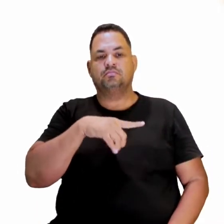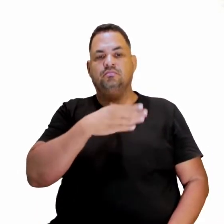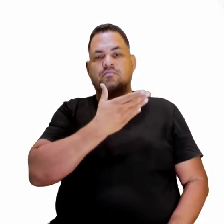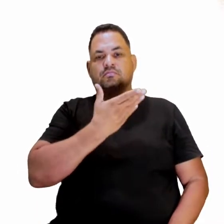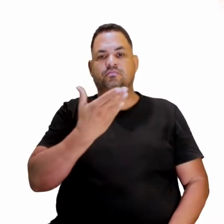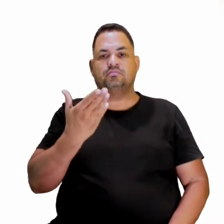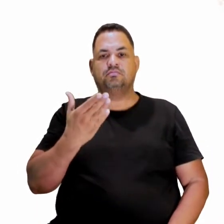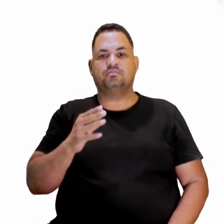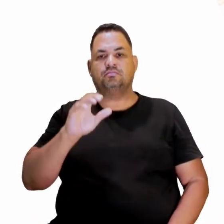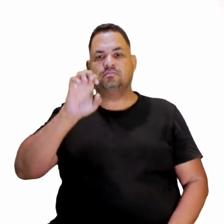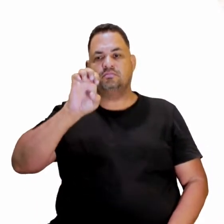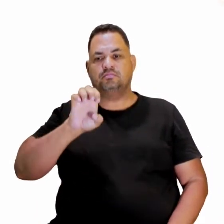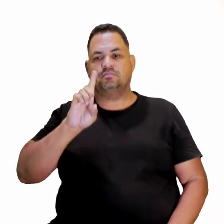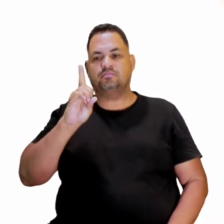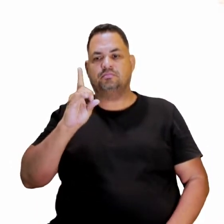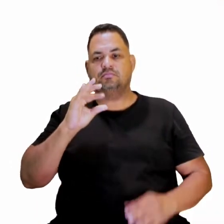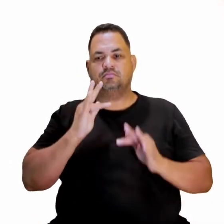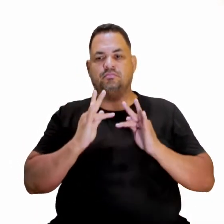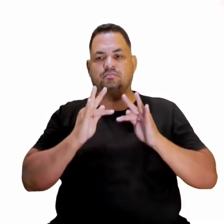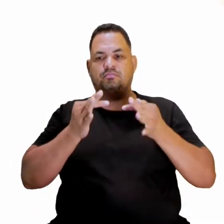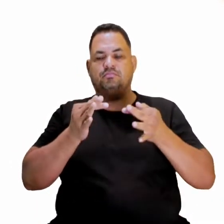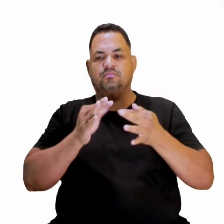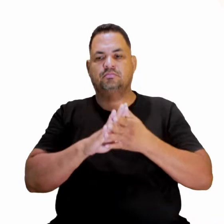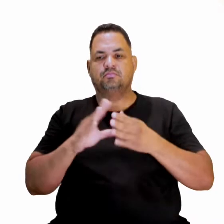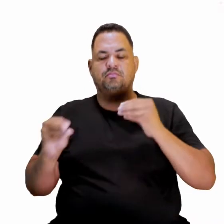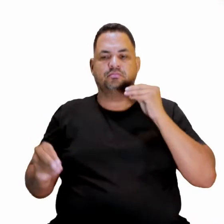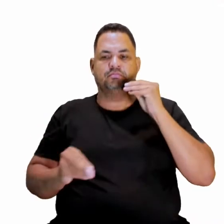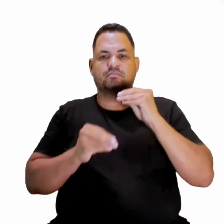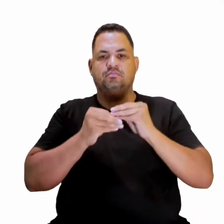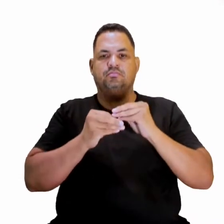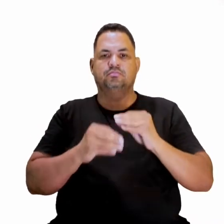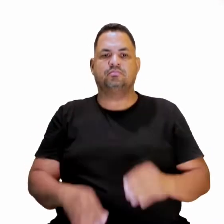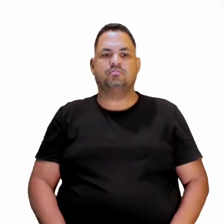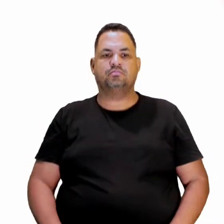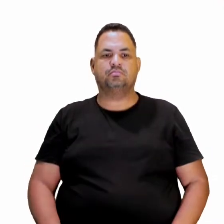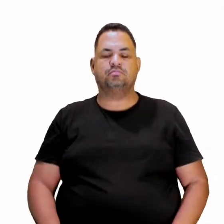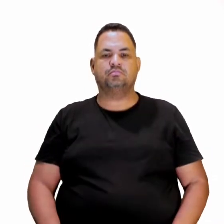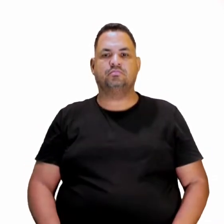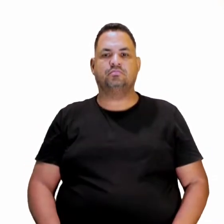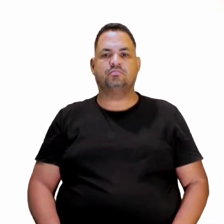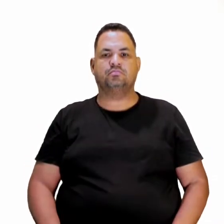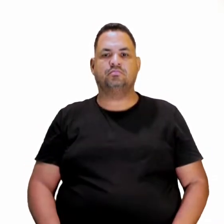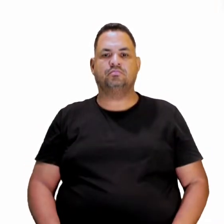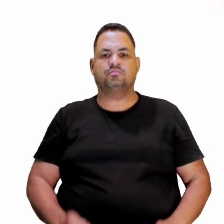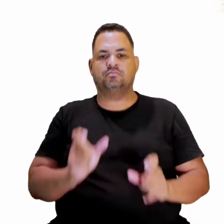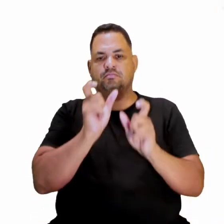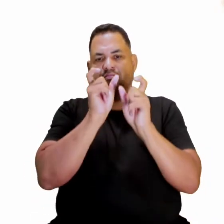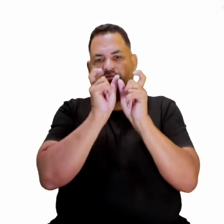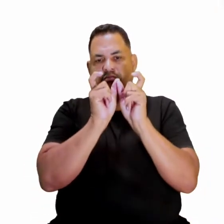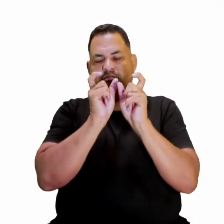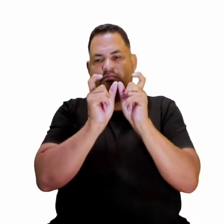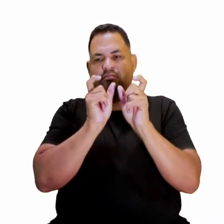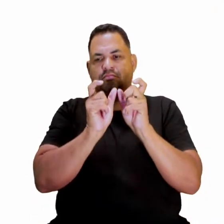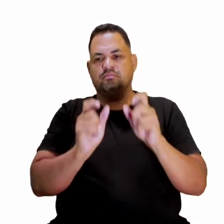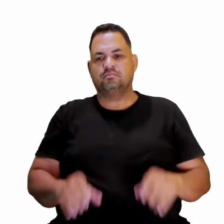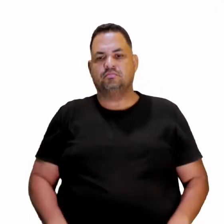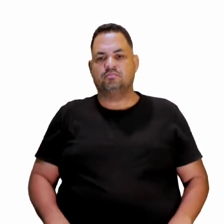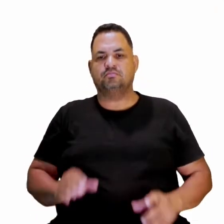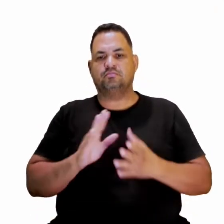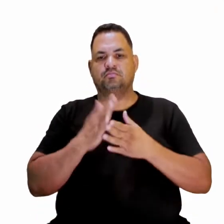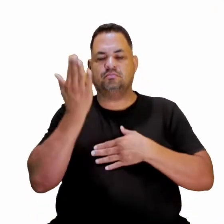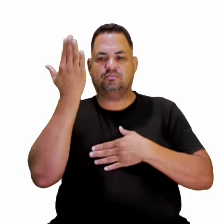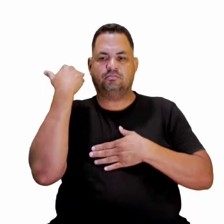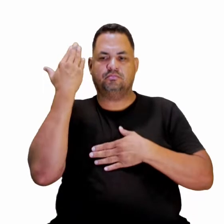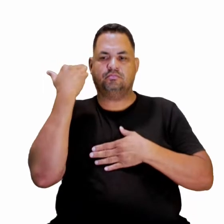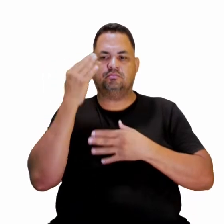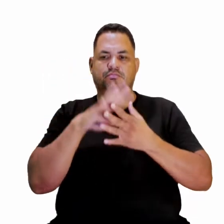desse ed no final, que é justamente ele, o sufixo do